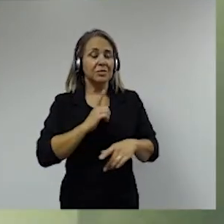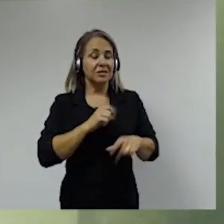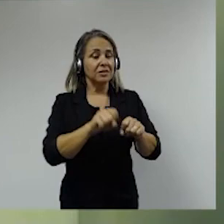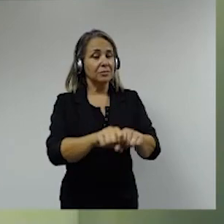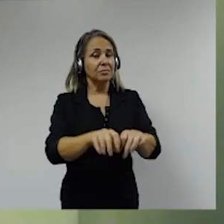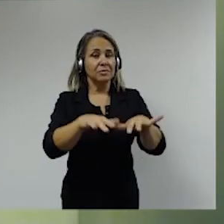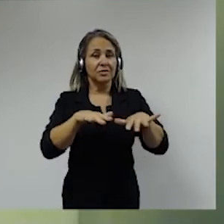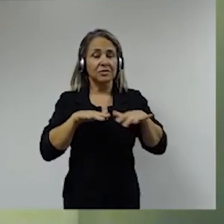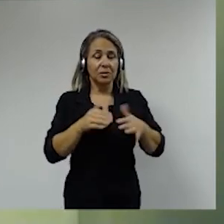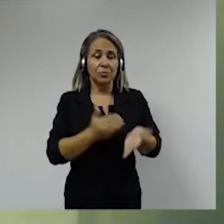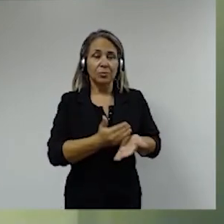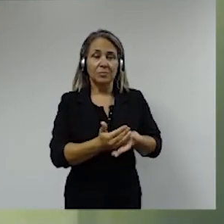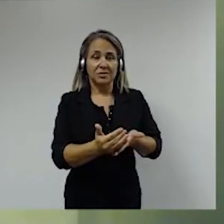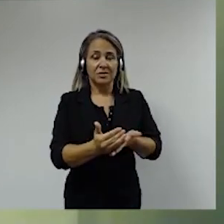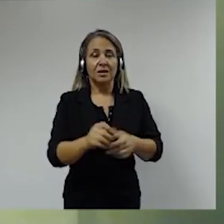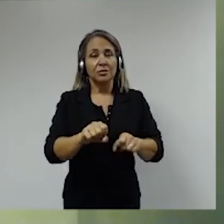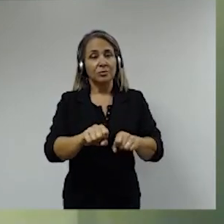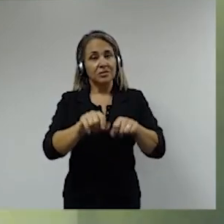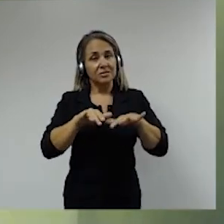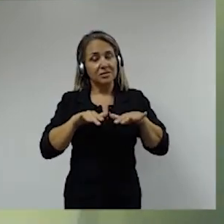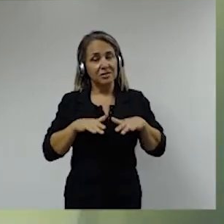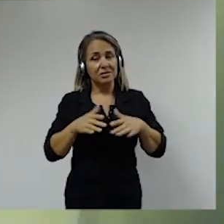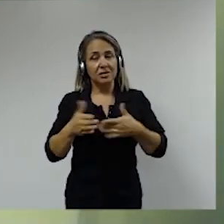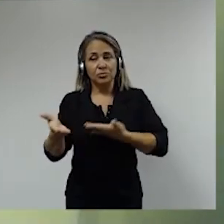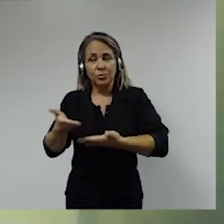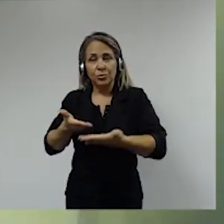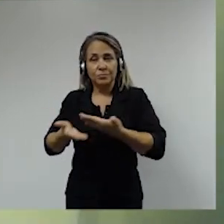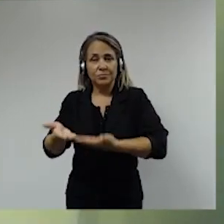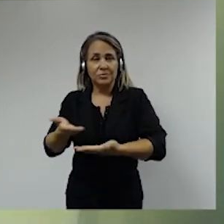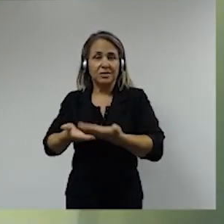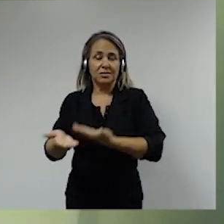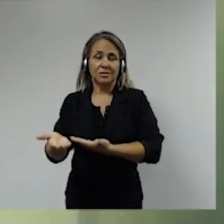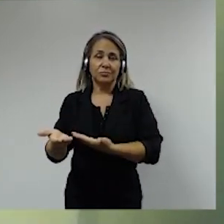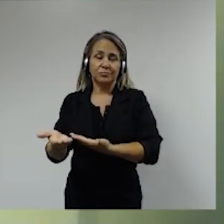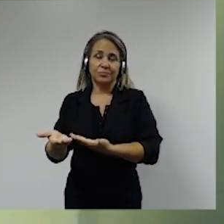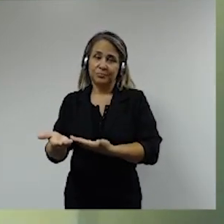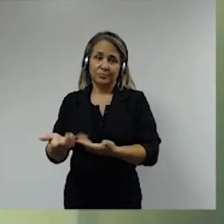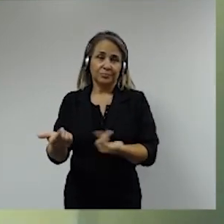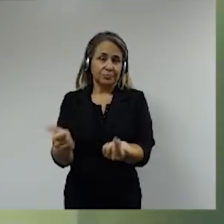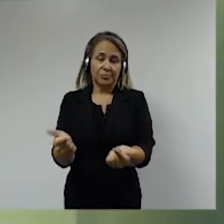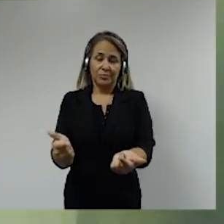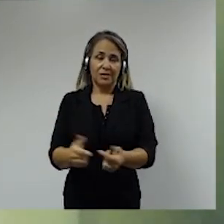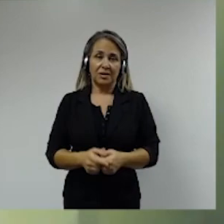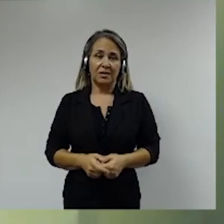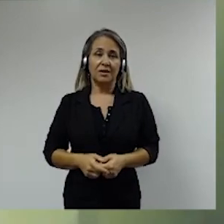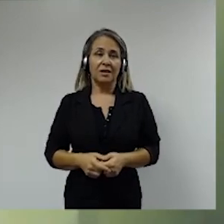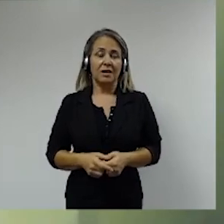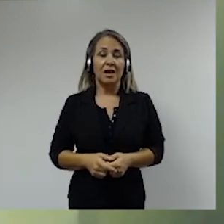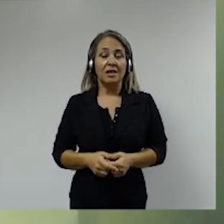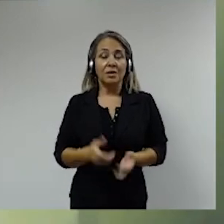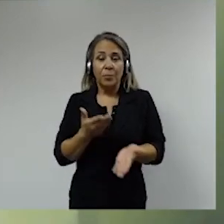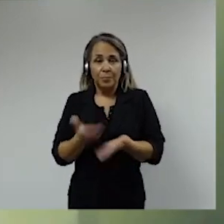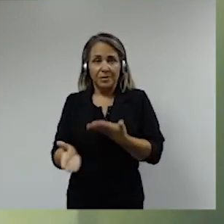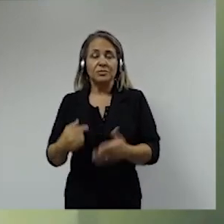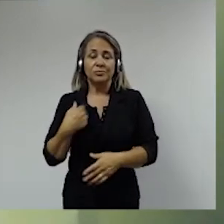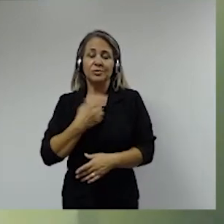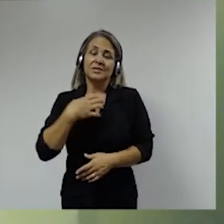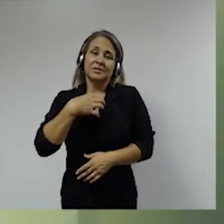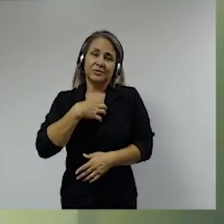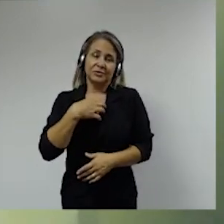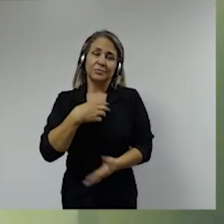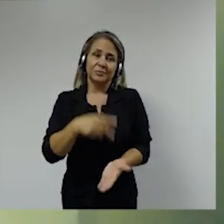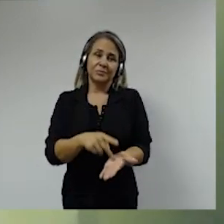audiência inicial, uma audiência de conciliação. Então, esses prejuízos a gente sente